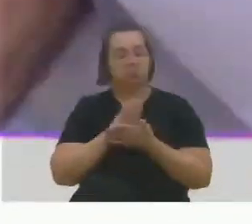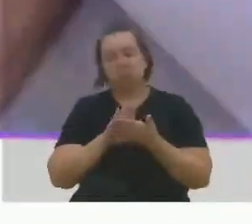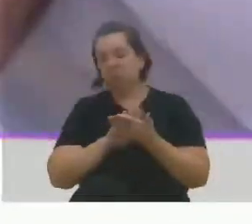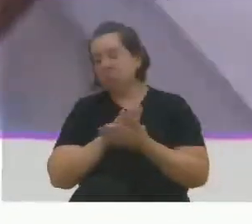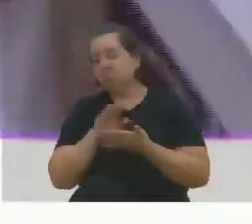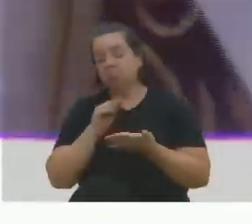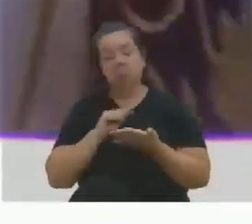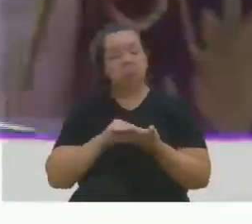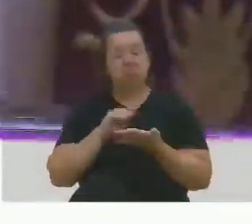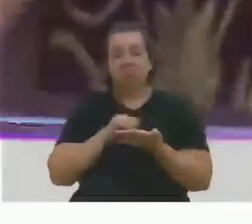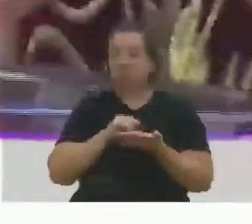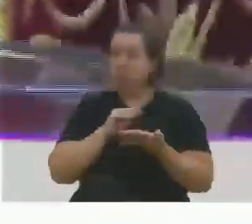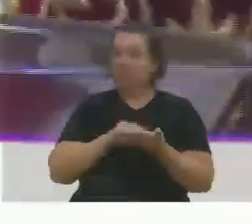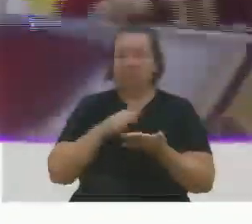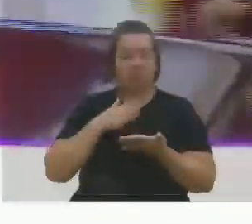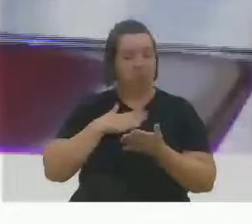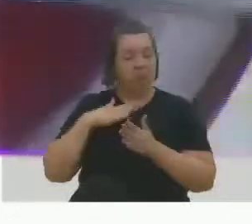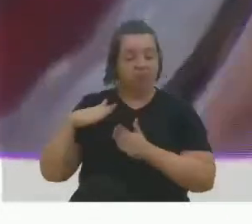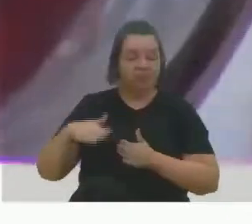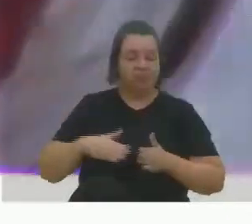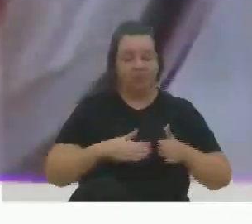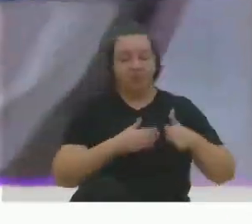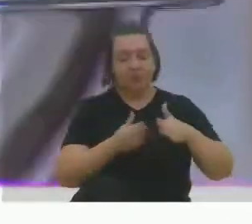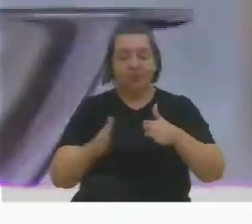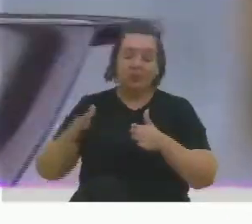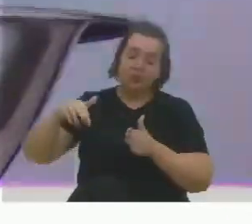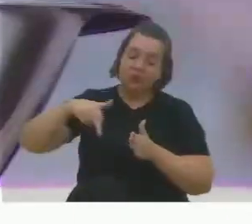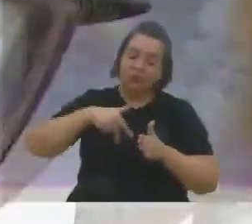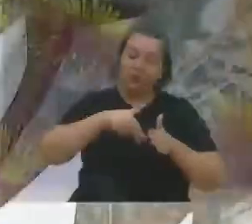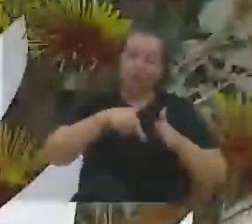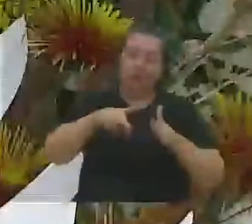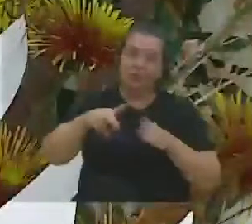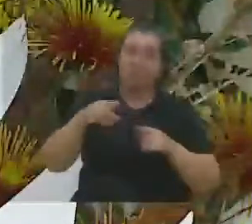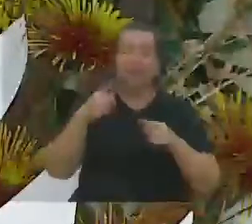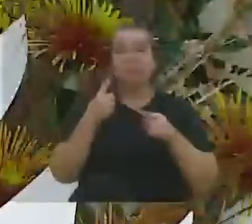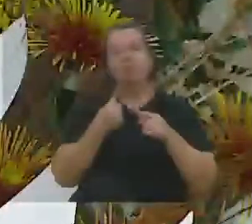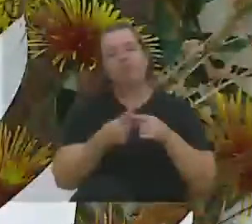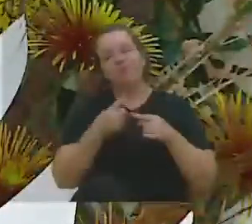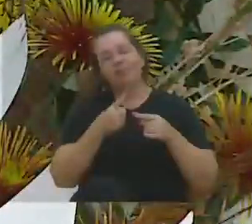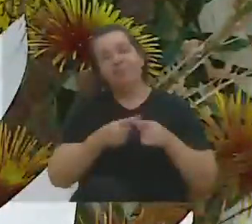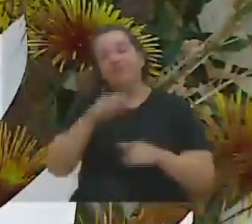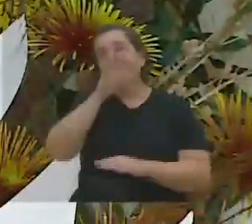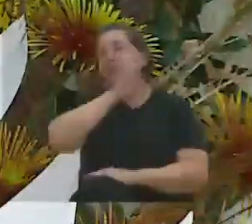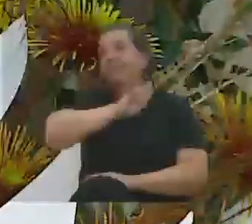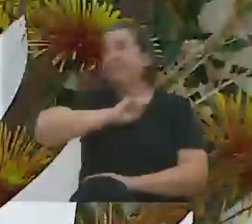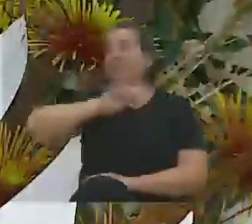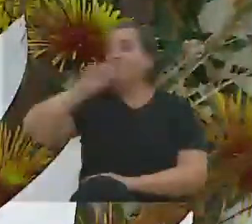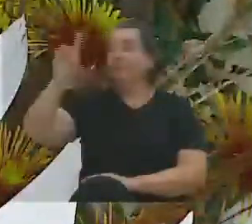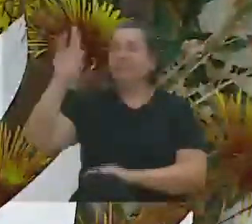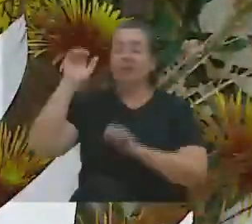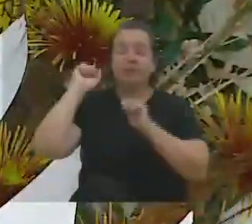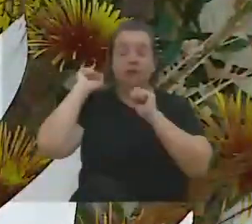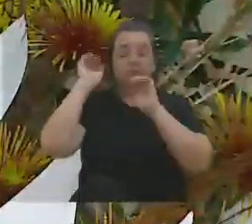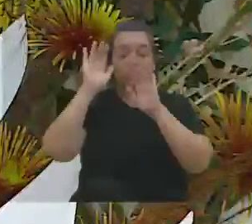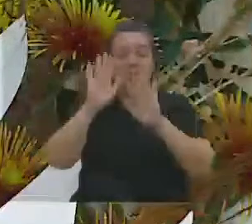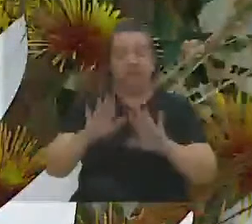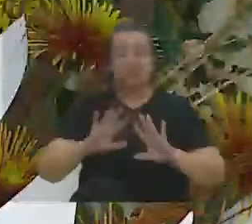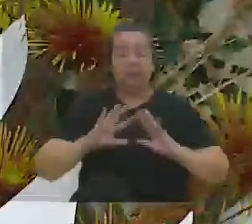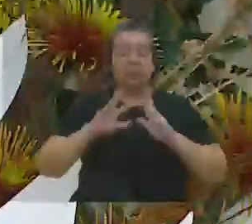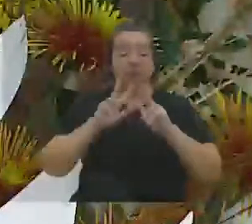Nada me falta em meu caminhar.